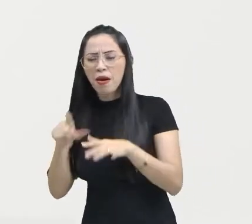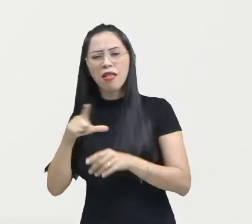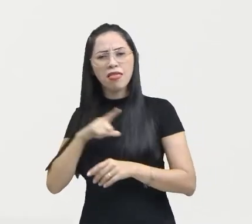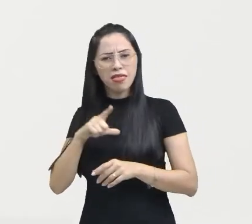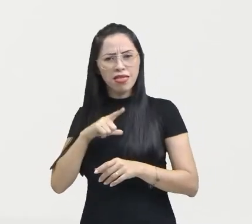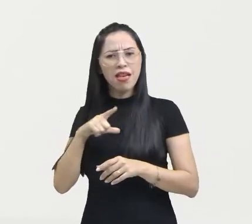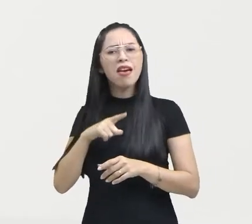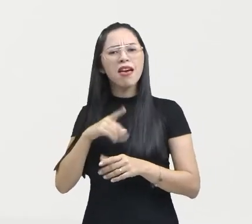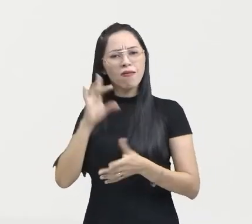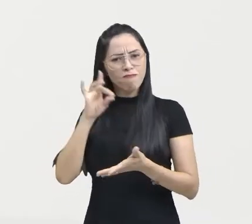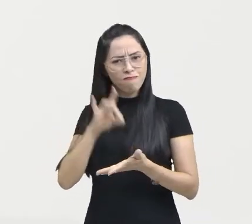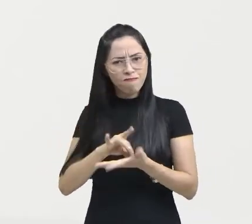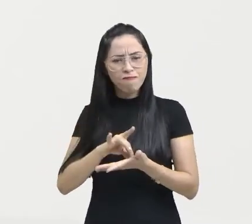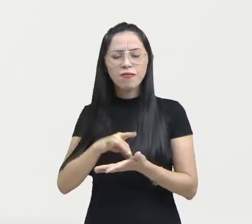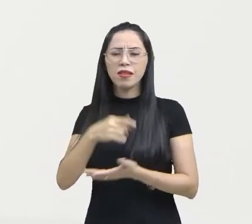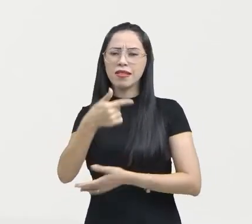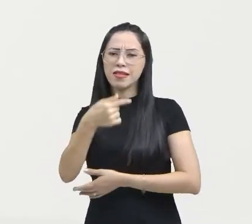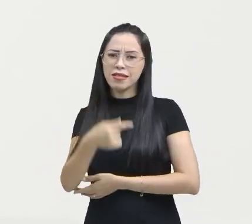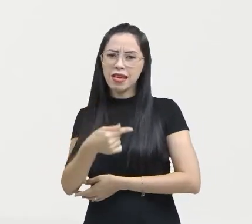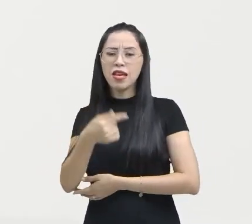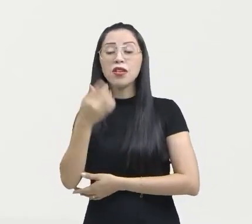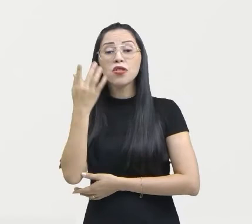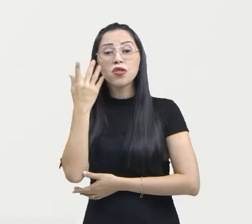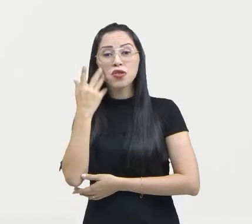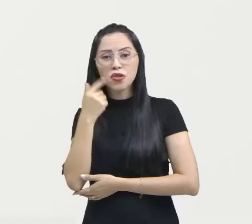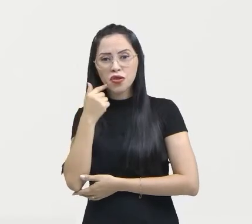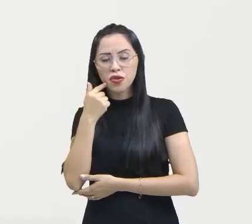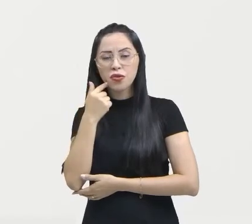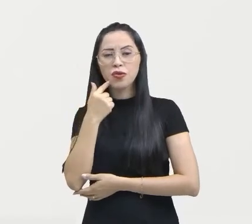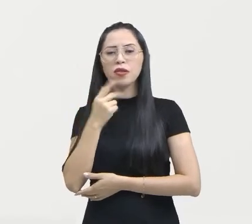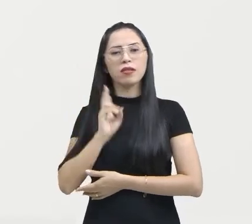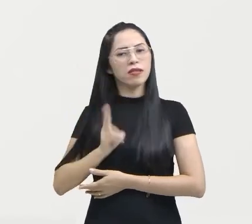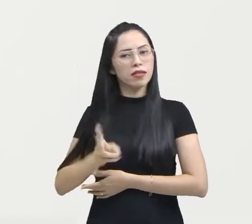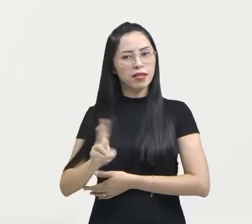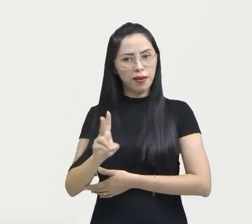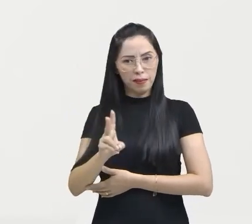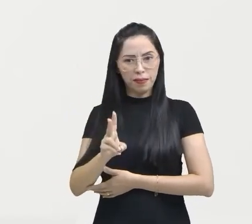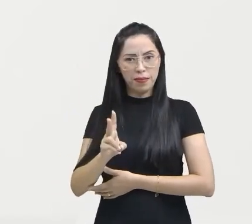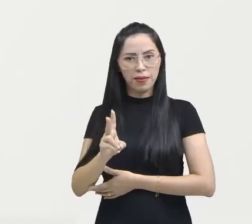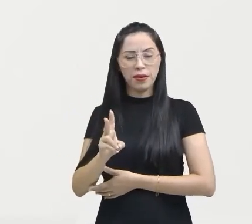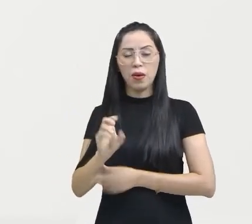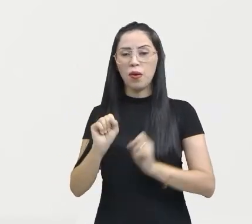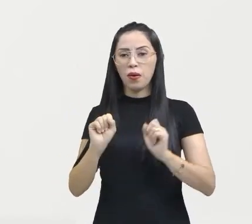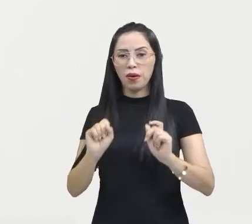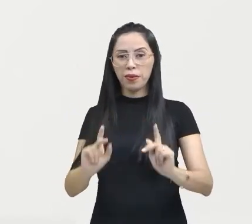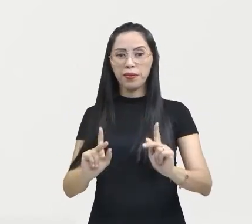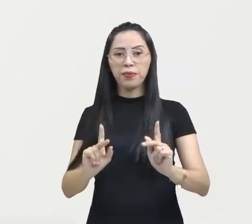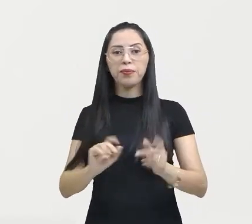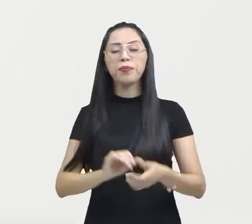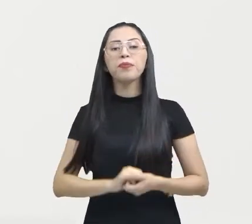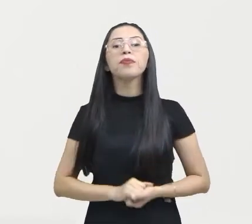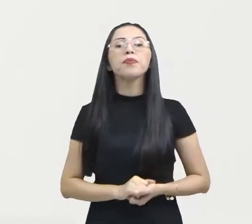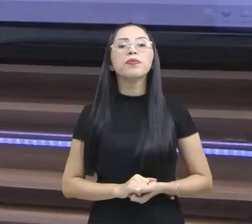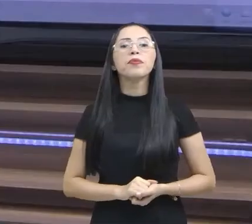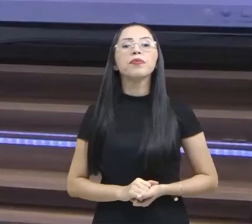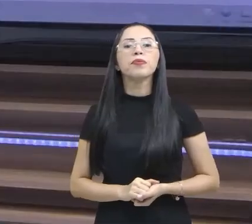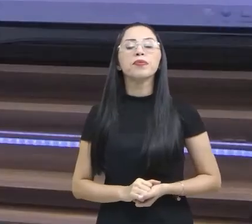dias. Mas não é nesse sentido. Uma semana sempre tem 7 dias, tá certo? Aqui